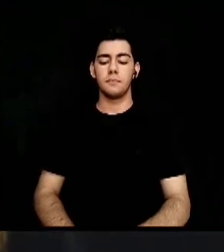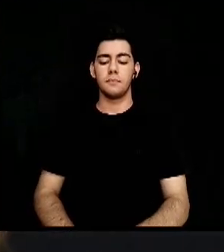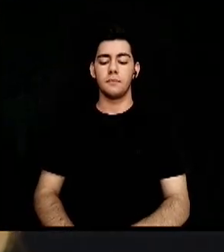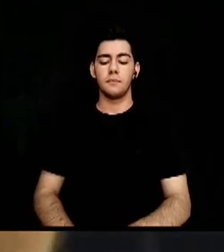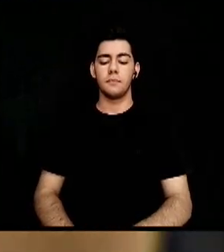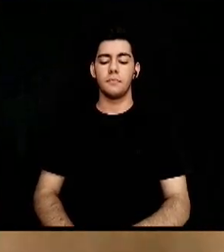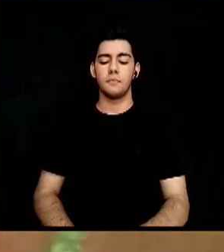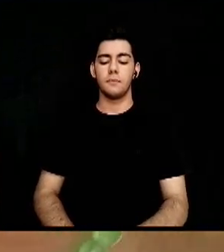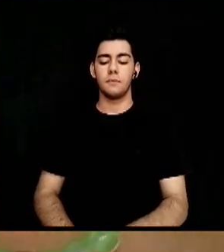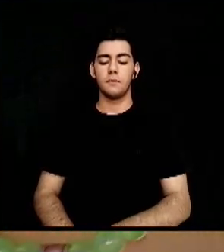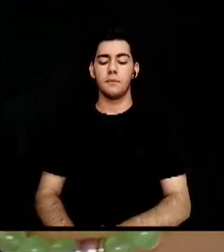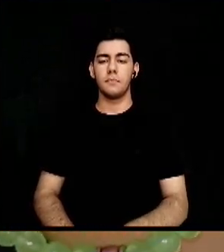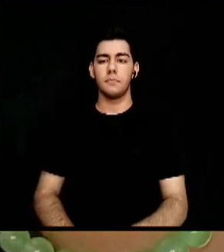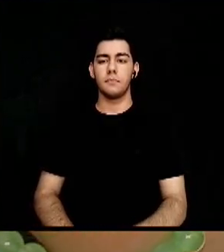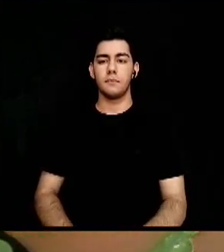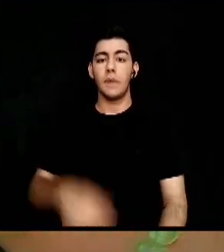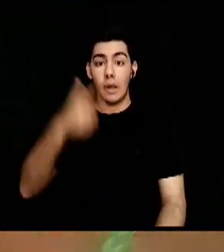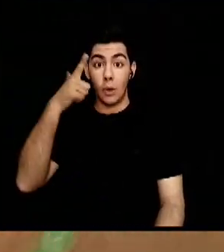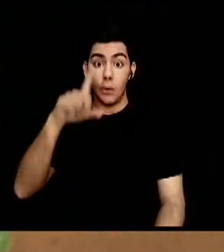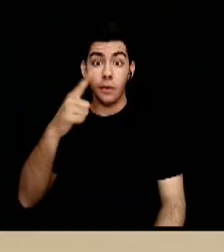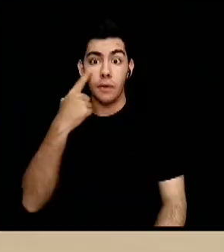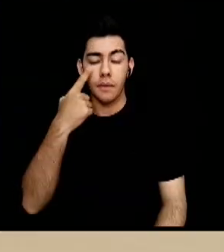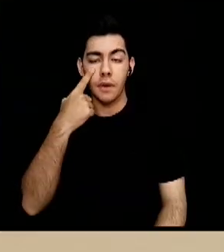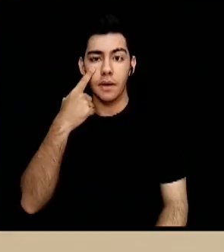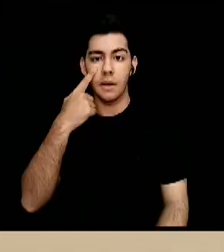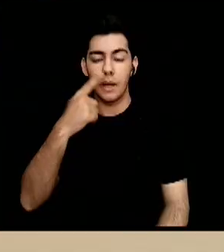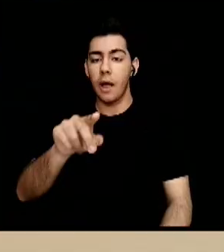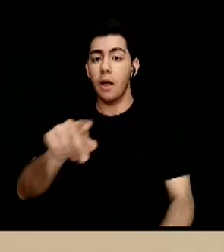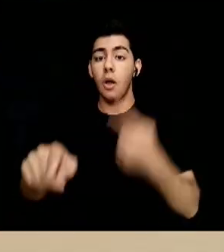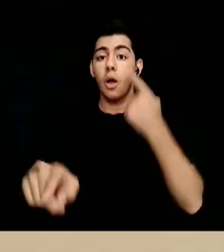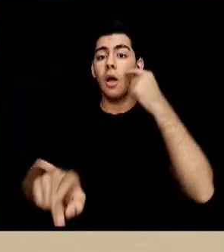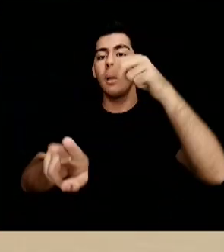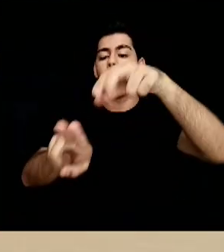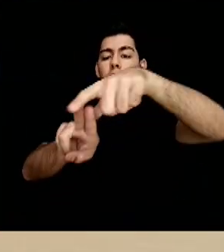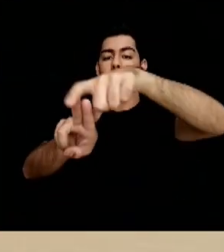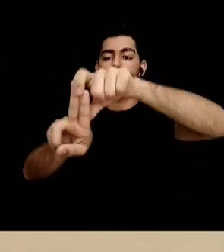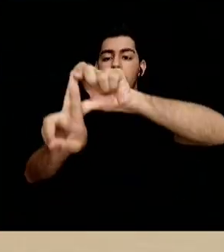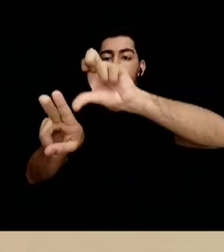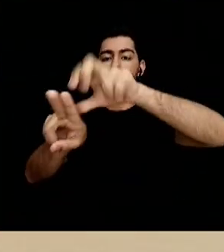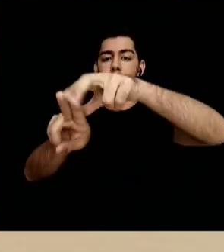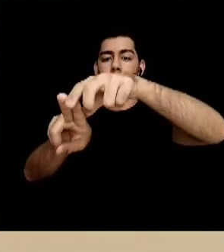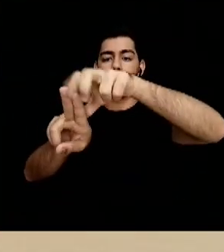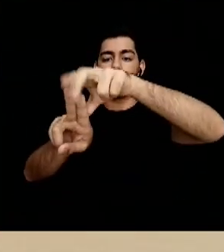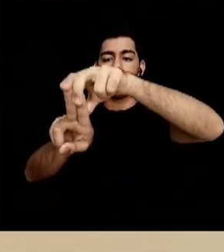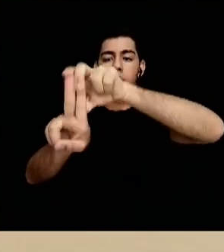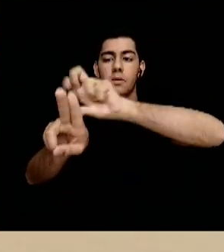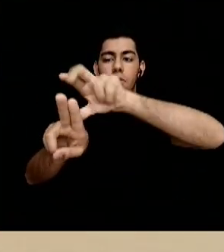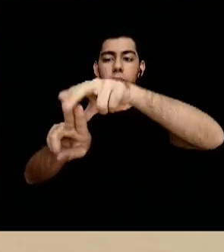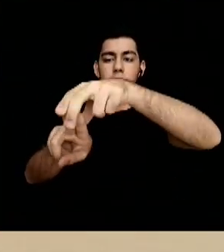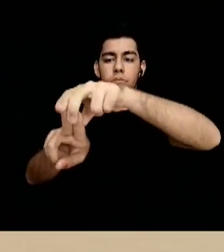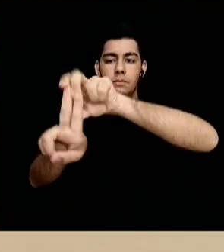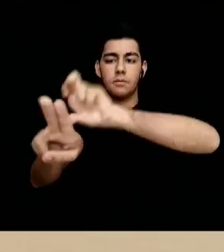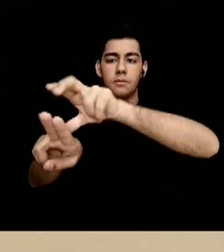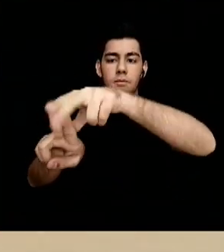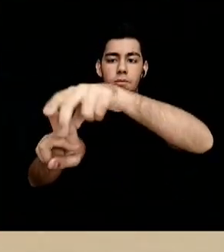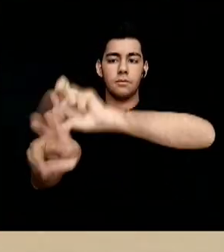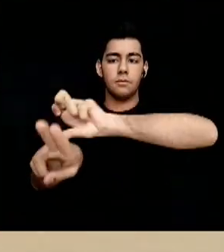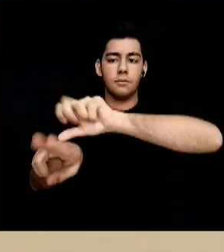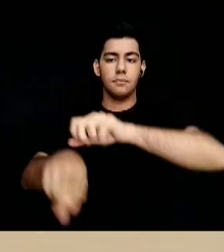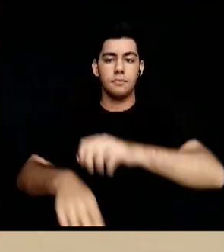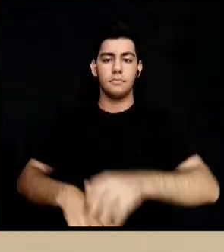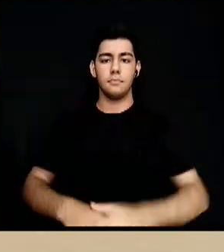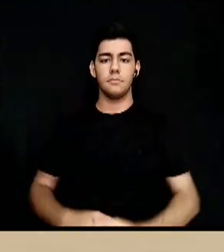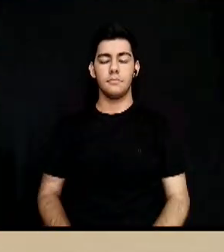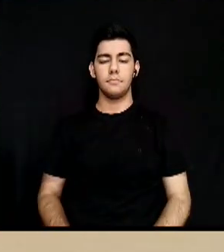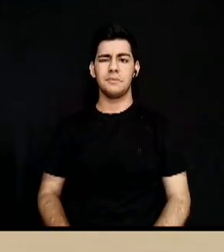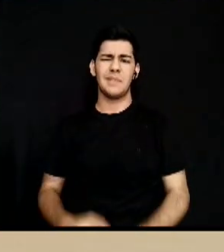Deu pra ver? Legal. E aí você vai brincando, tá? Ah, mas eu não gostei da chuva americana. Pinta por dentro e